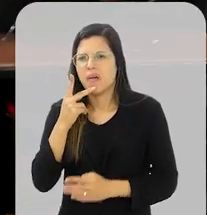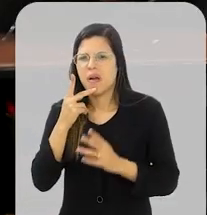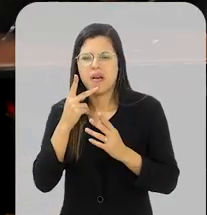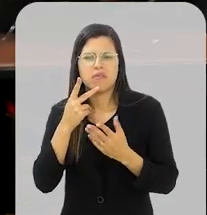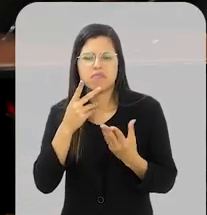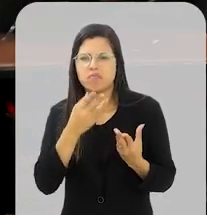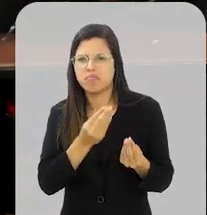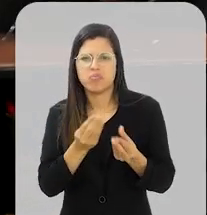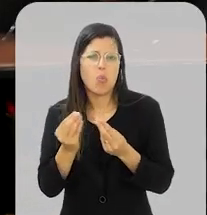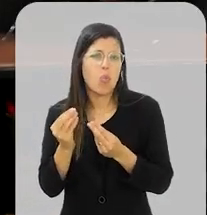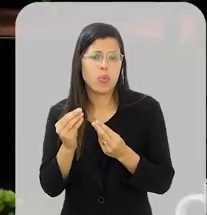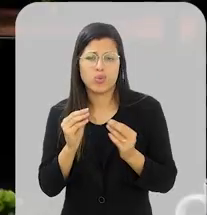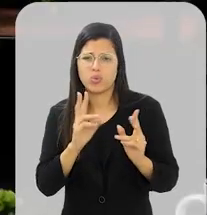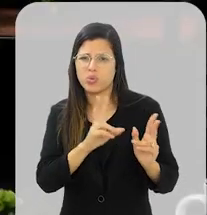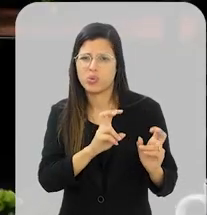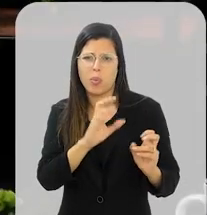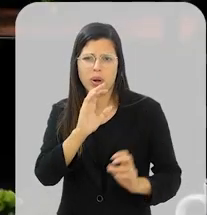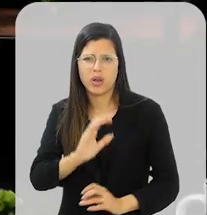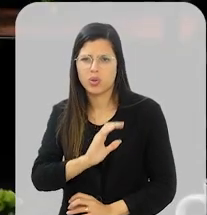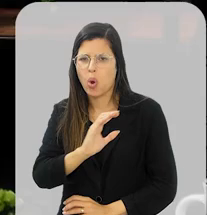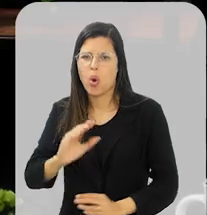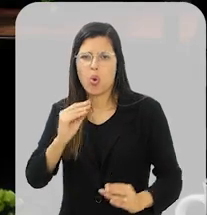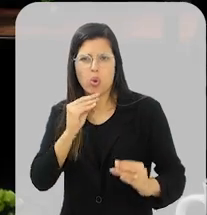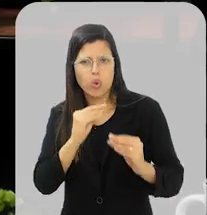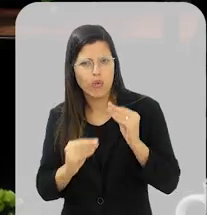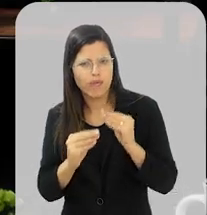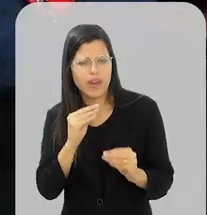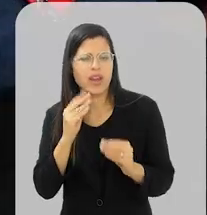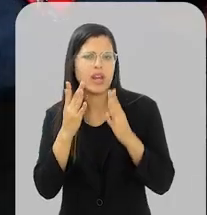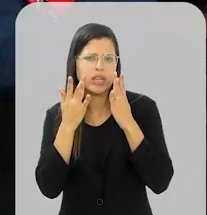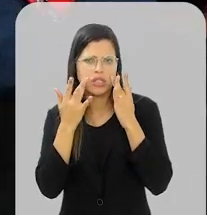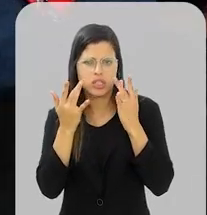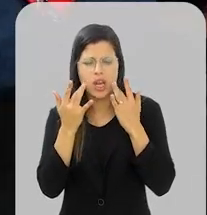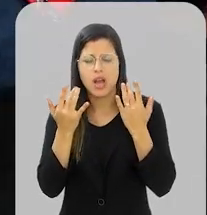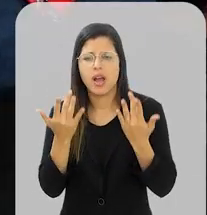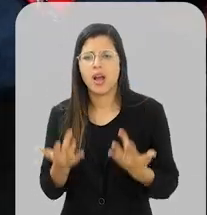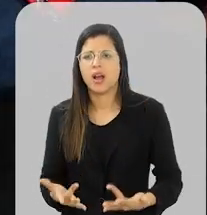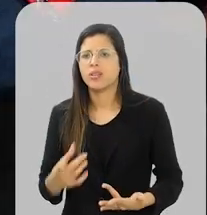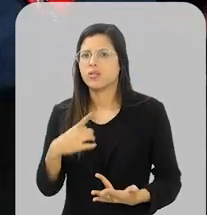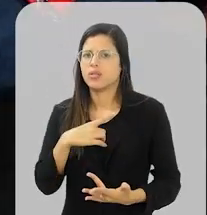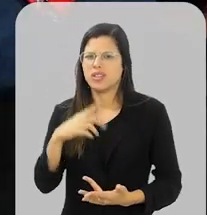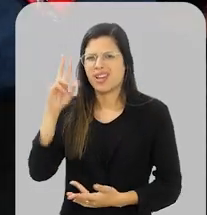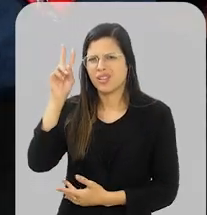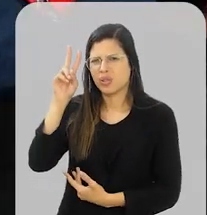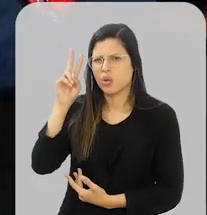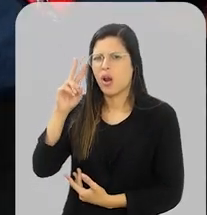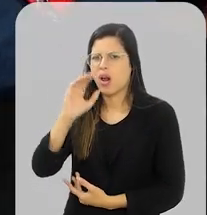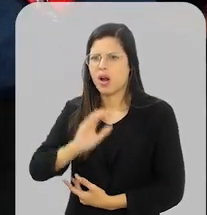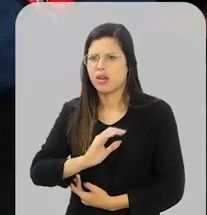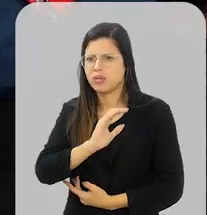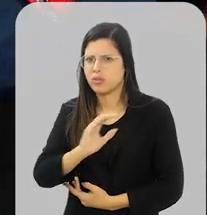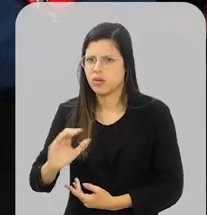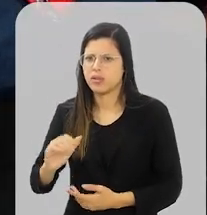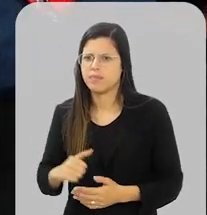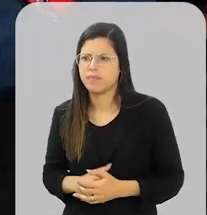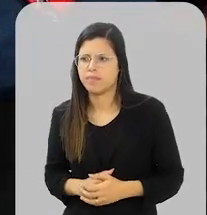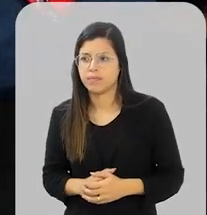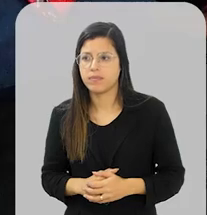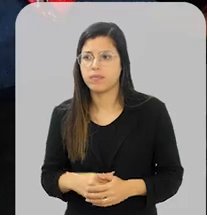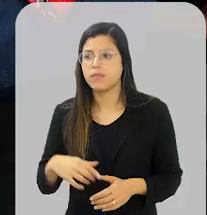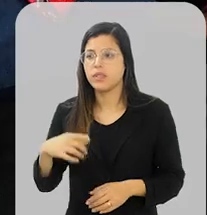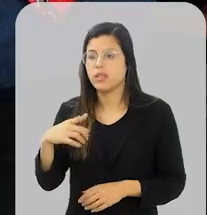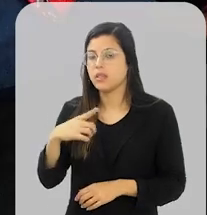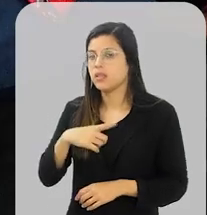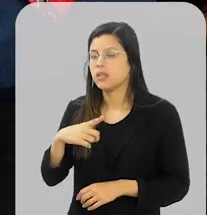fala muito, né? É, os Em tudo, católicos né? não É são em muito novela, é em procurados. peça, já se tem muita história católica. É, Eu acho.